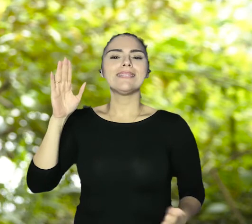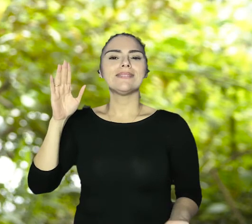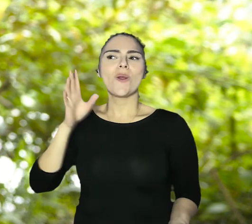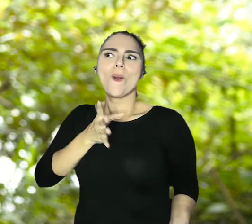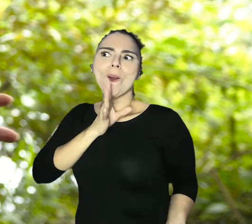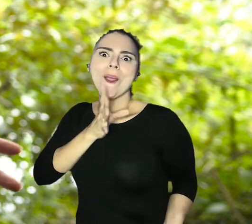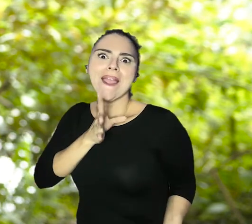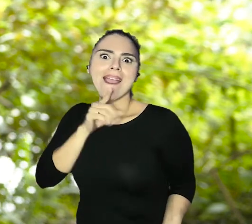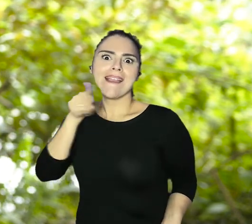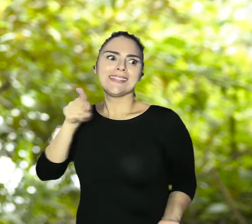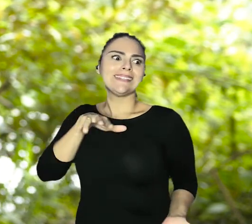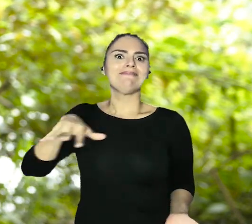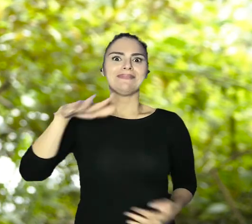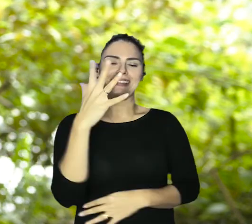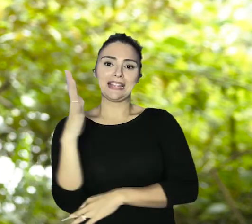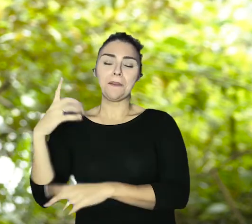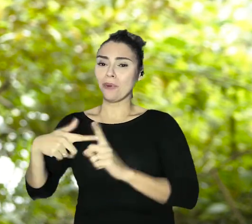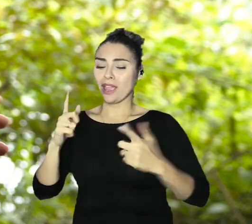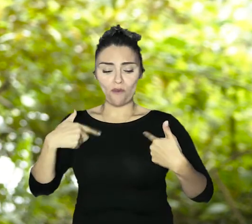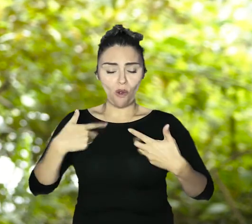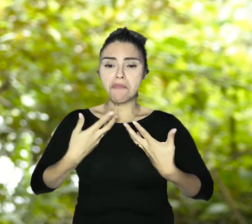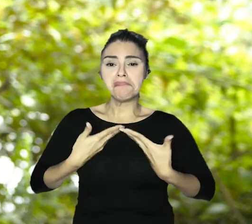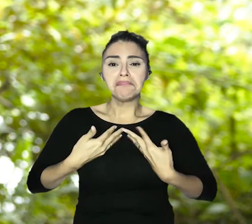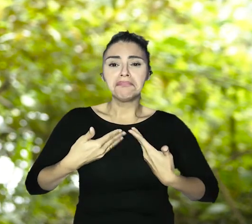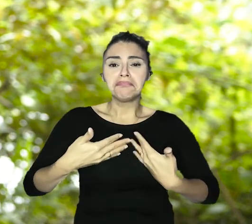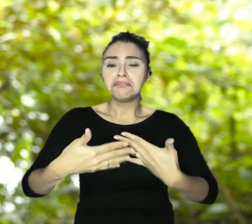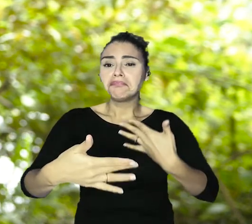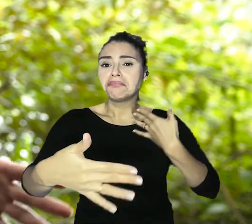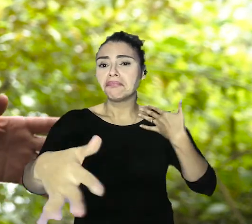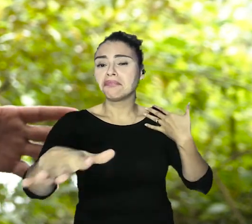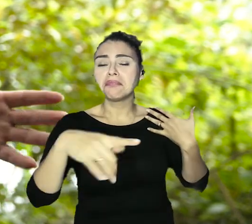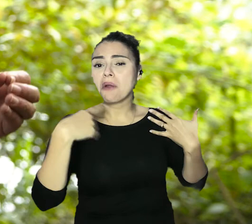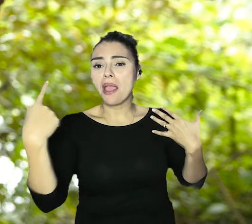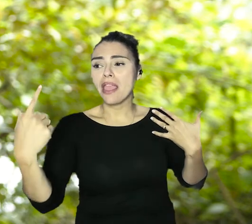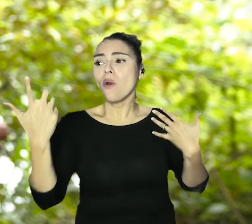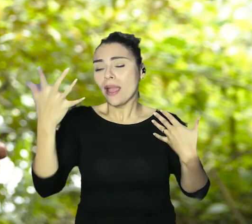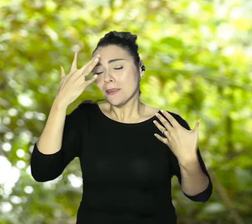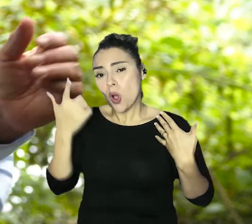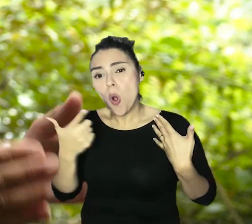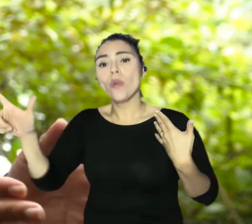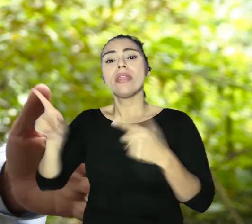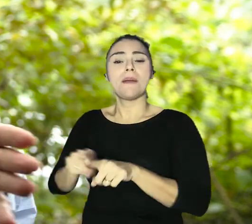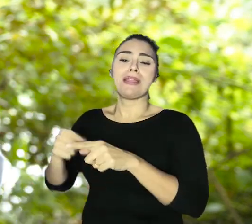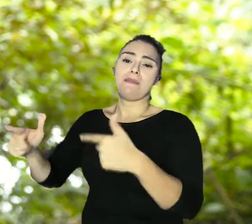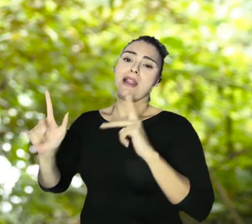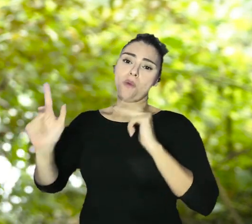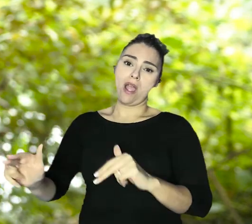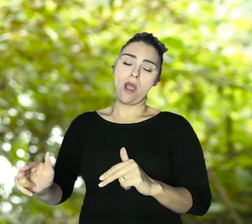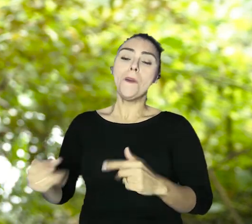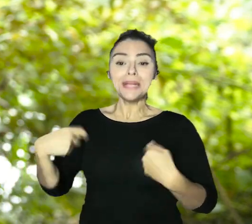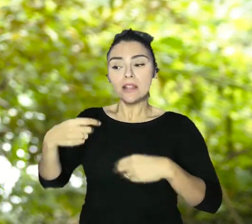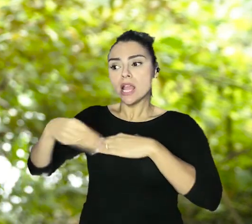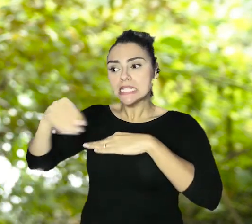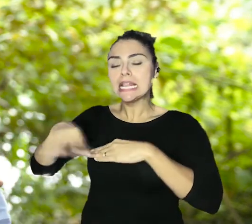que eu estou passando, mas que ficasse pessoas para dar continuidade a esse trabalho, porque você tem que também ensinar os